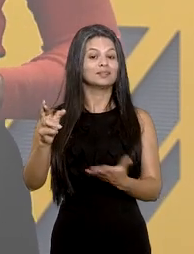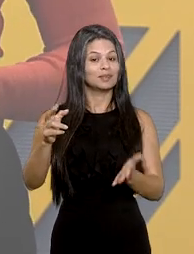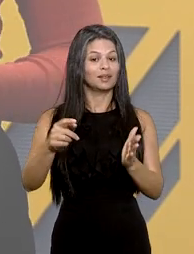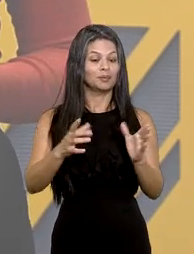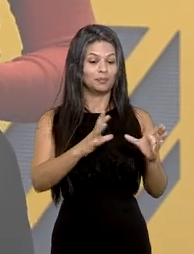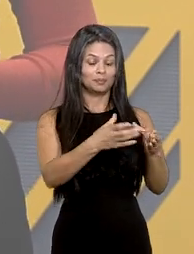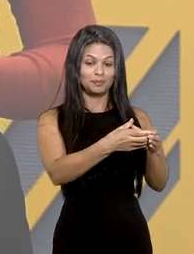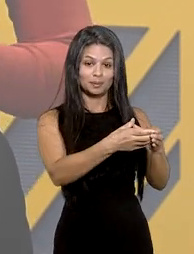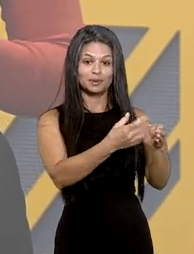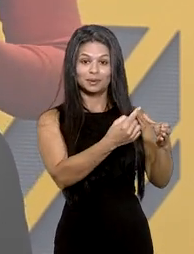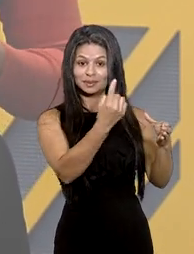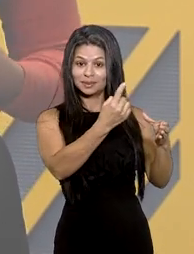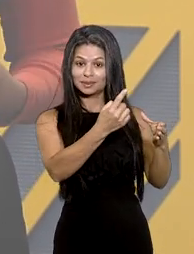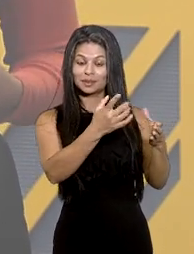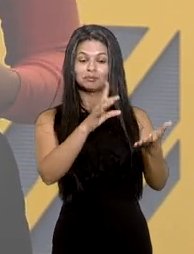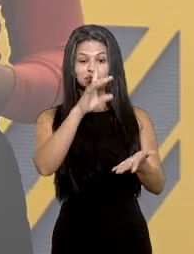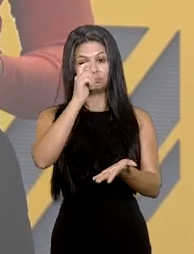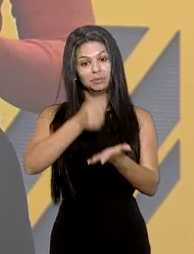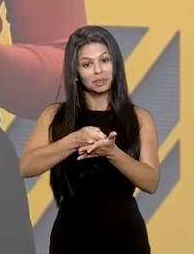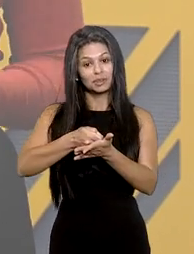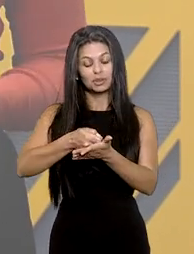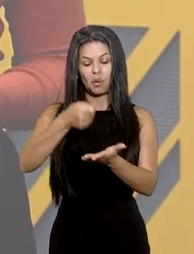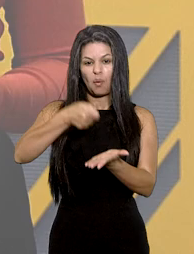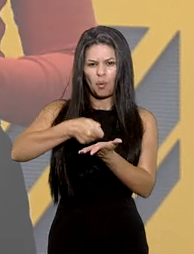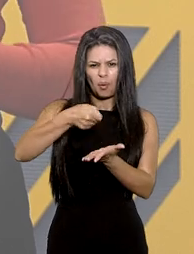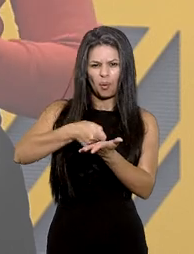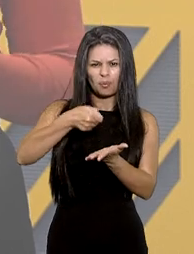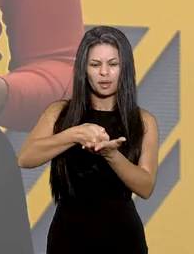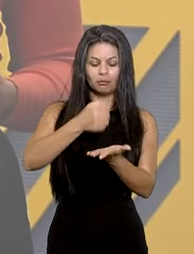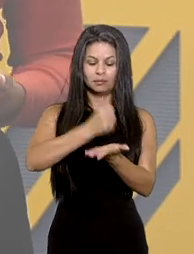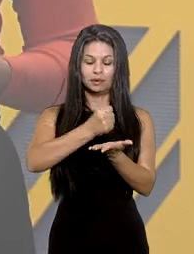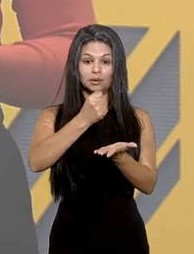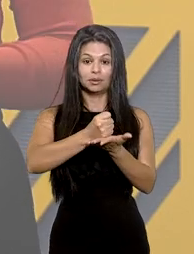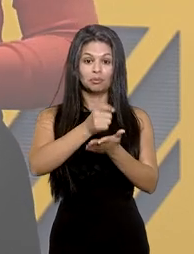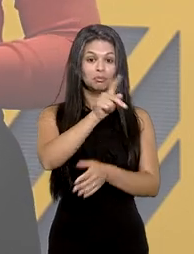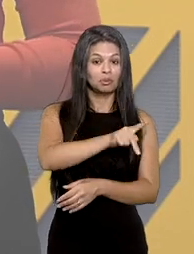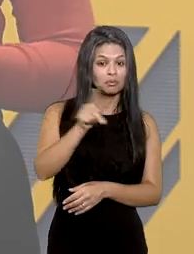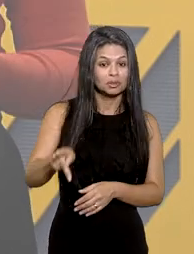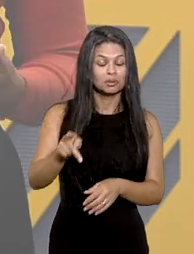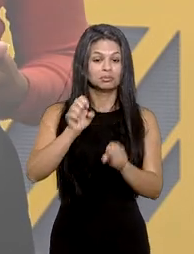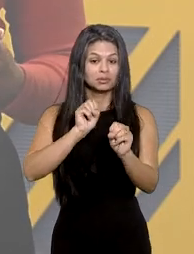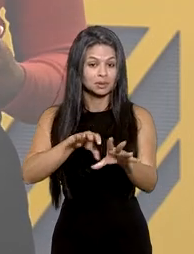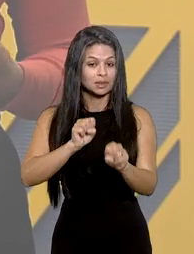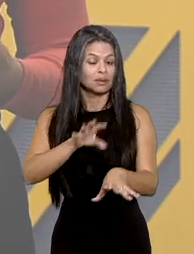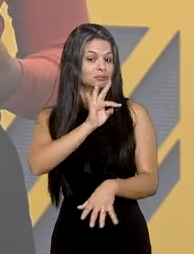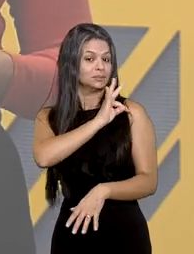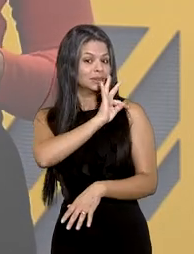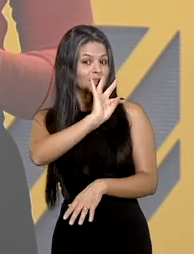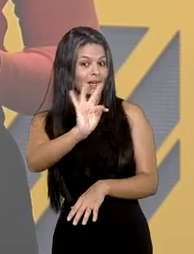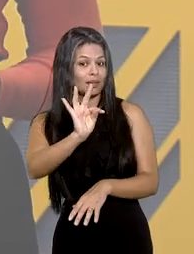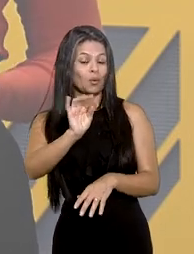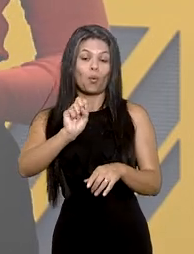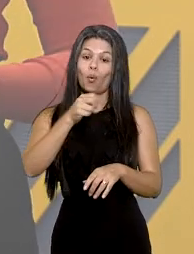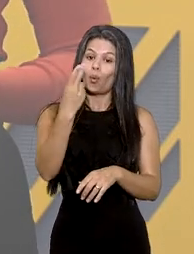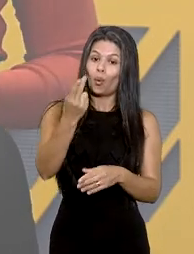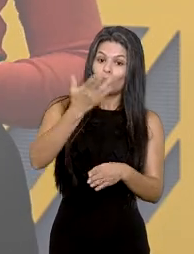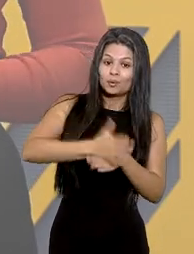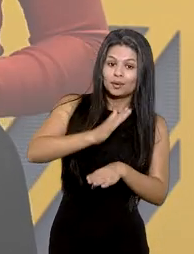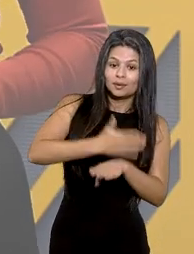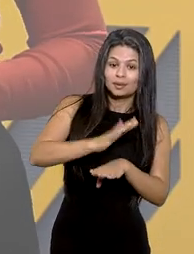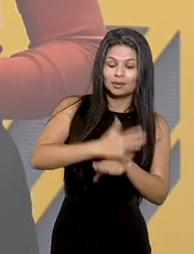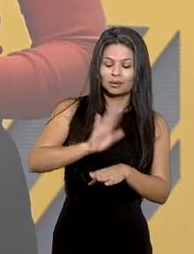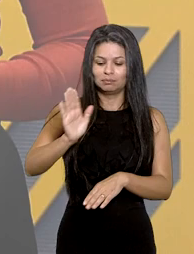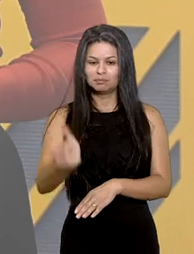sessão definiu que não é obrigatório o registro de professores, instrutores, técnicos ou treinadores de